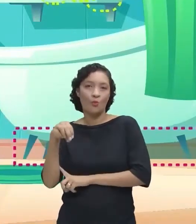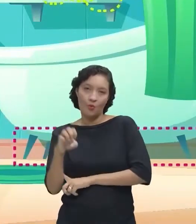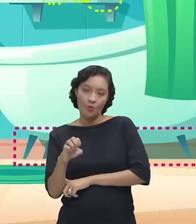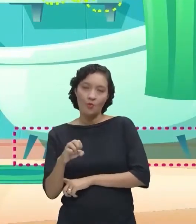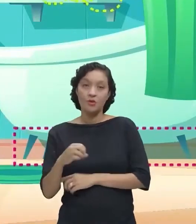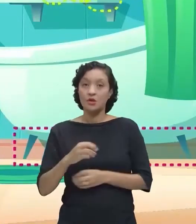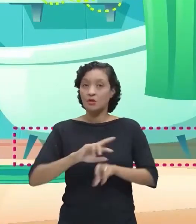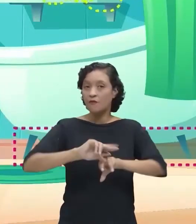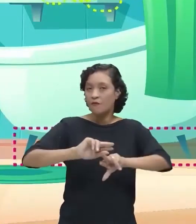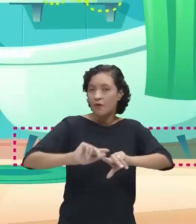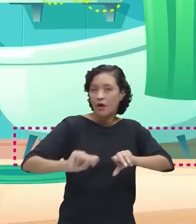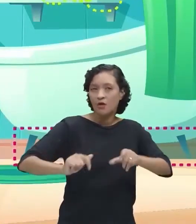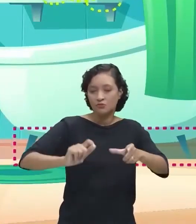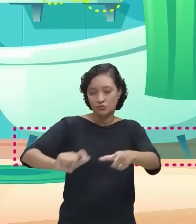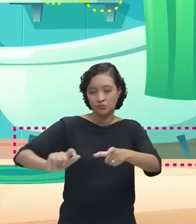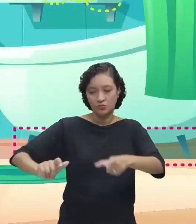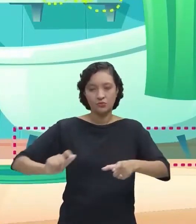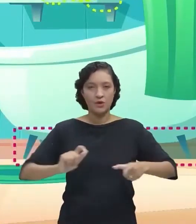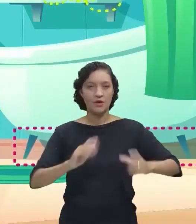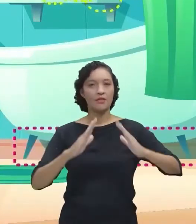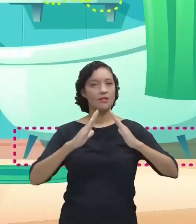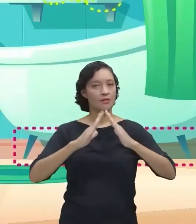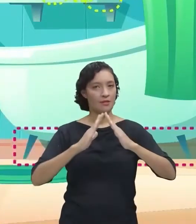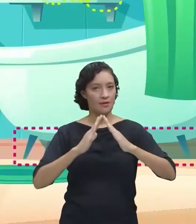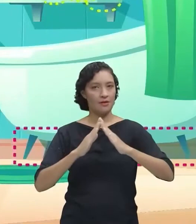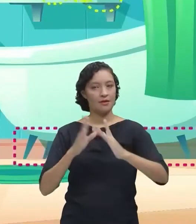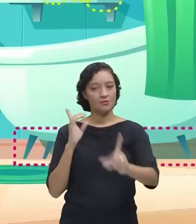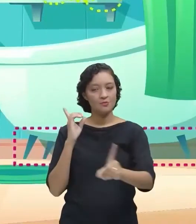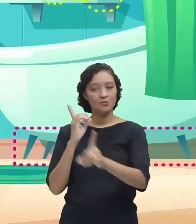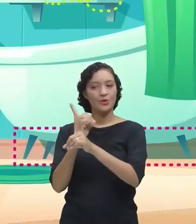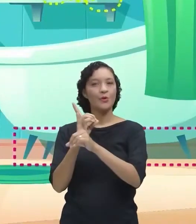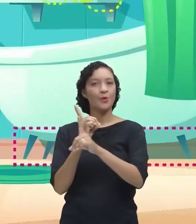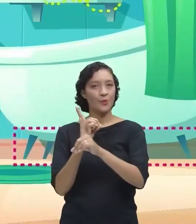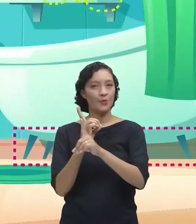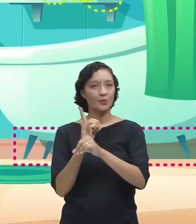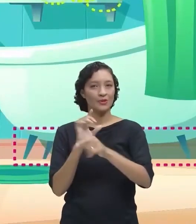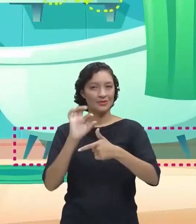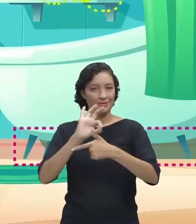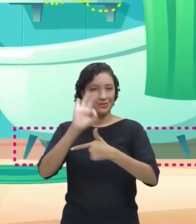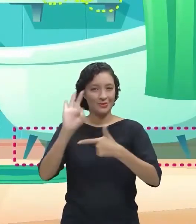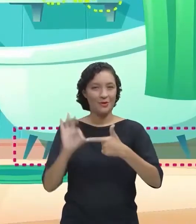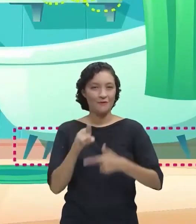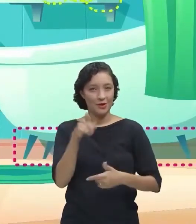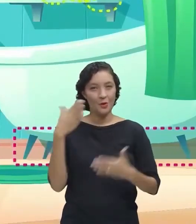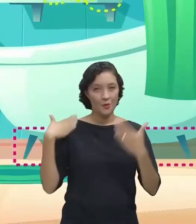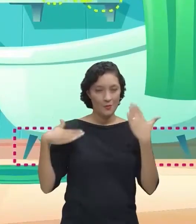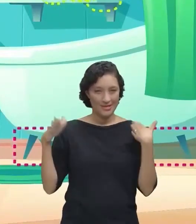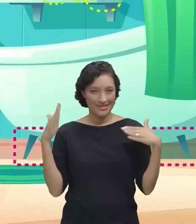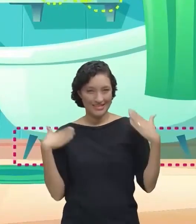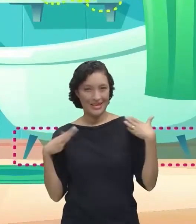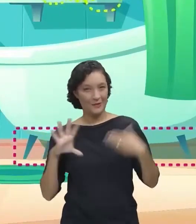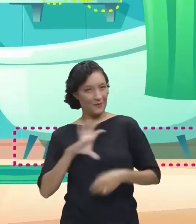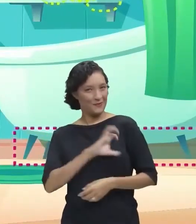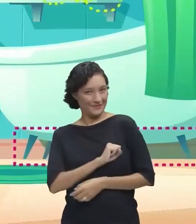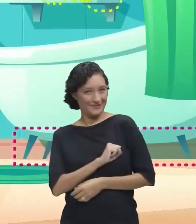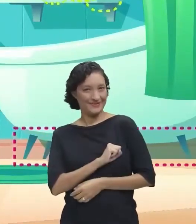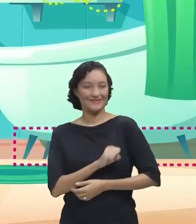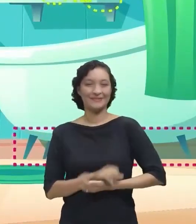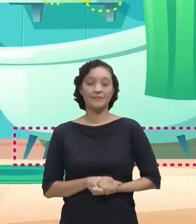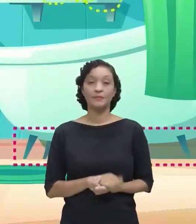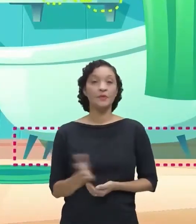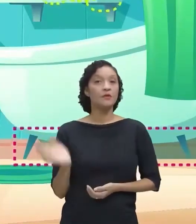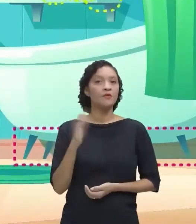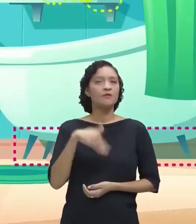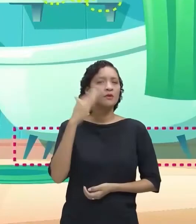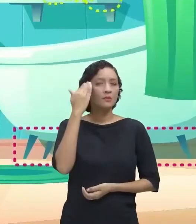casa, nós vemos as formas. Gostaram do passeio que nós demos na casa? Agora, para entendermos melhor, a gente vai para